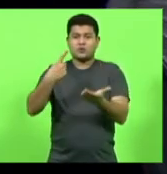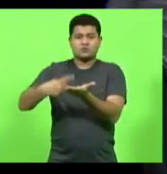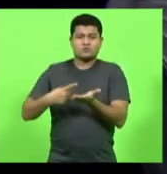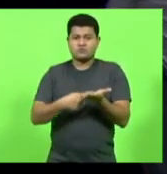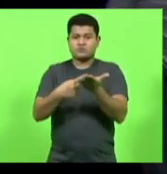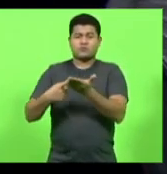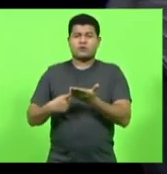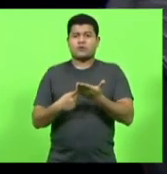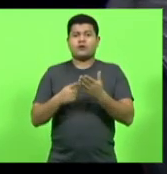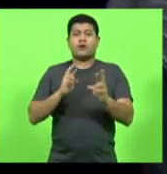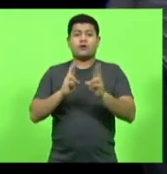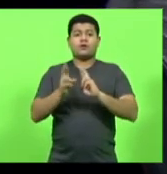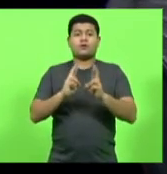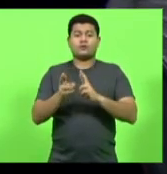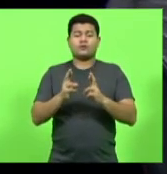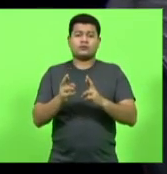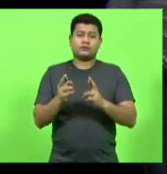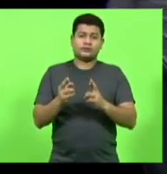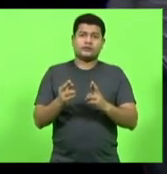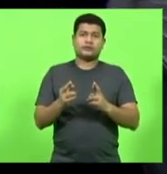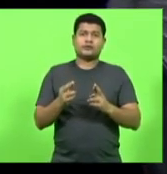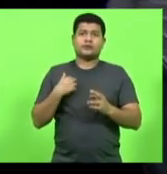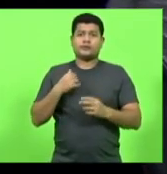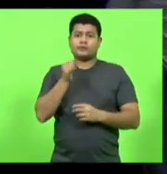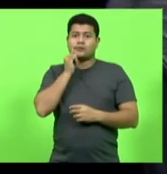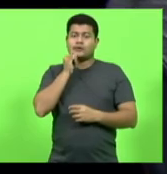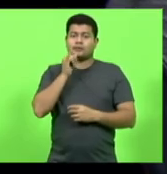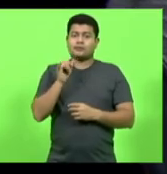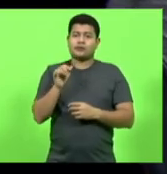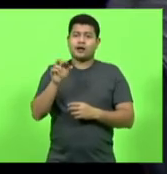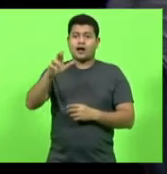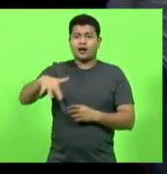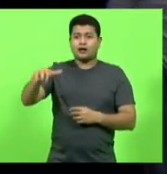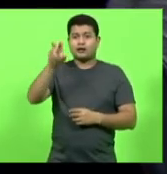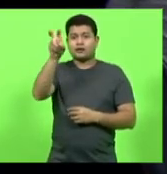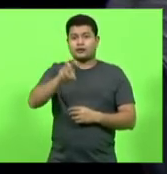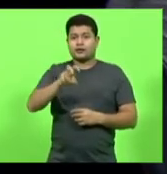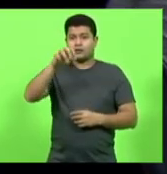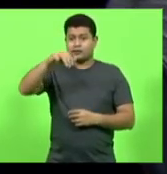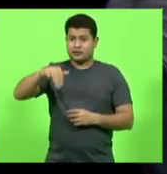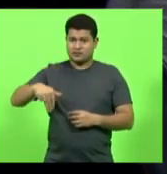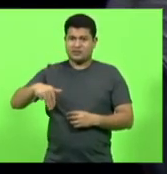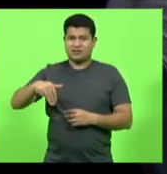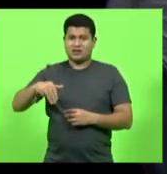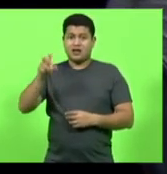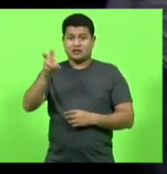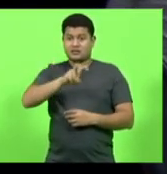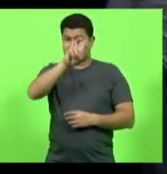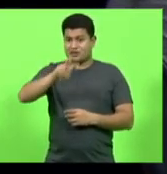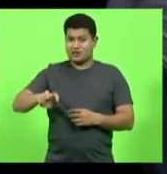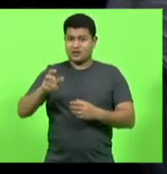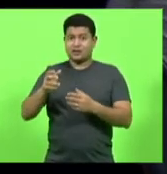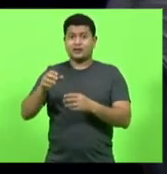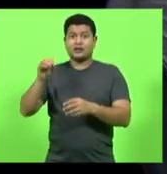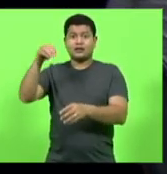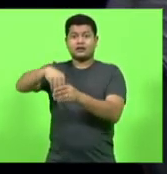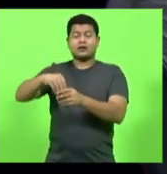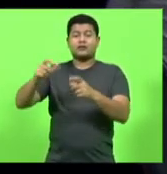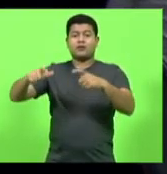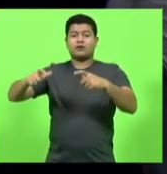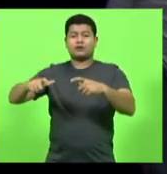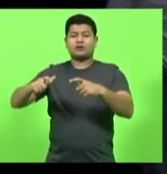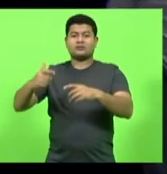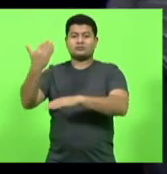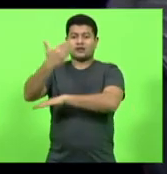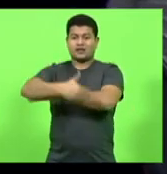que previa, por exemplo, lá na região de Xanxerê, um pedágio dentro da via urbana. Olha só o absurdo. E eu